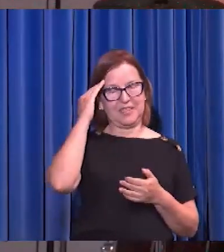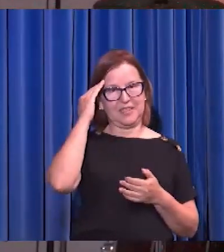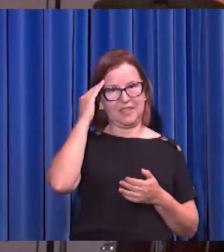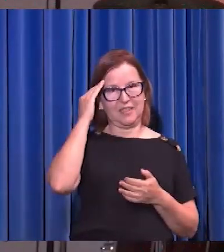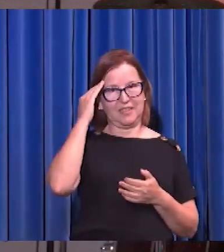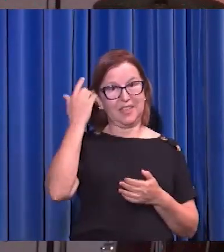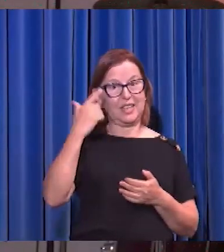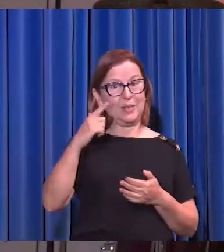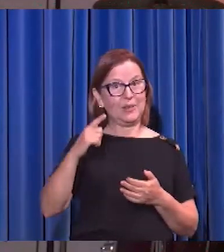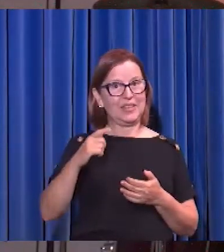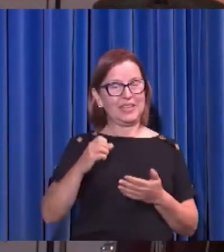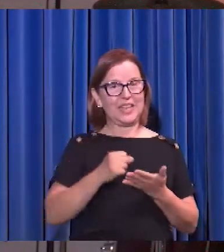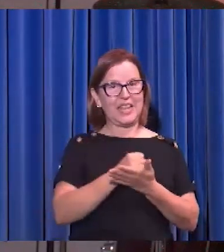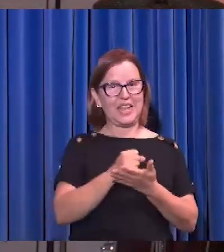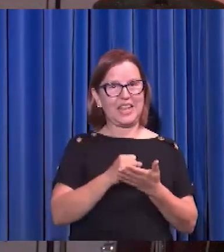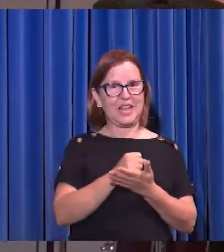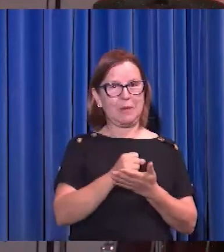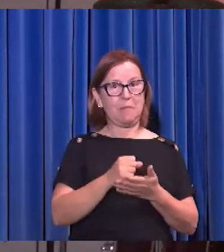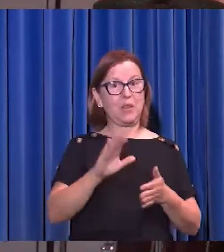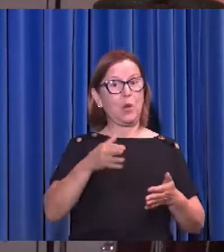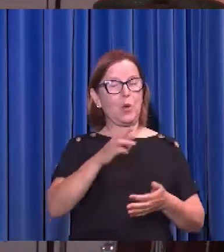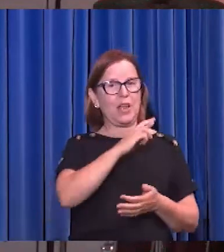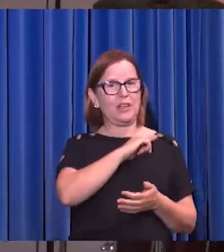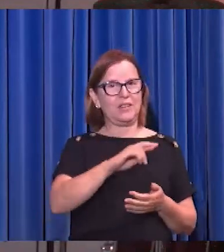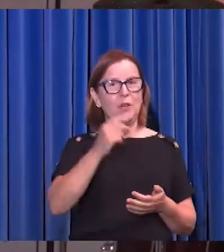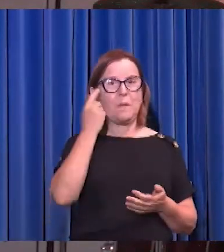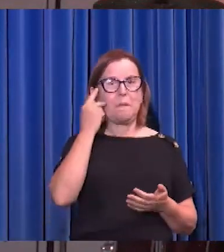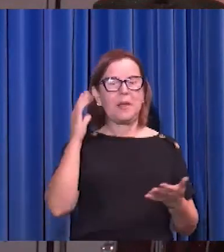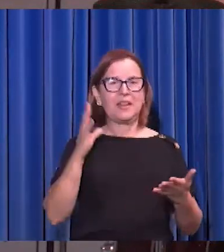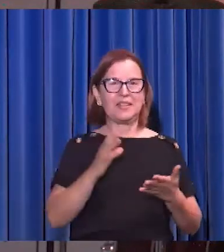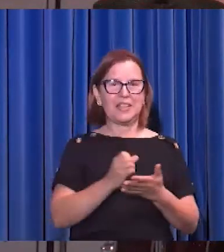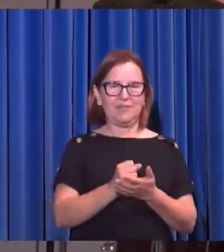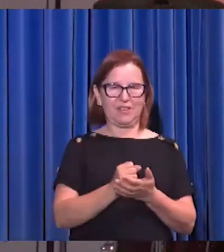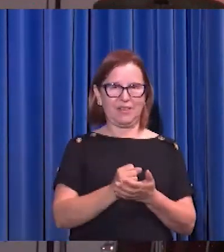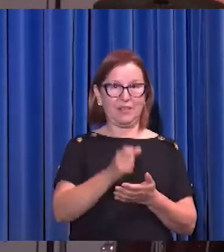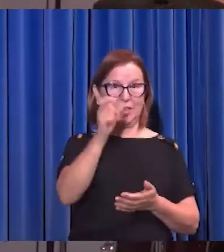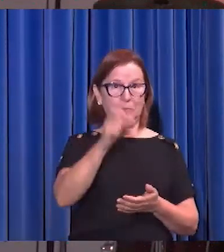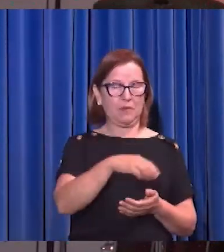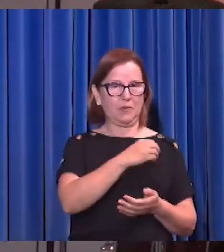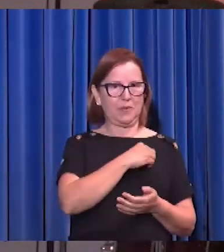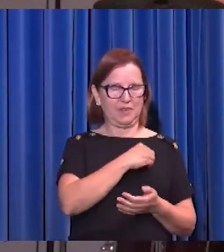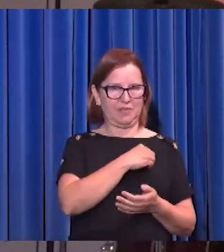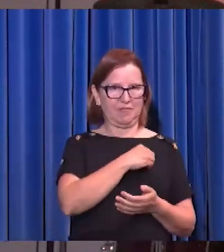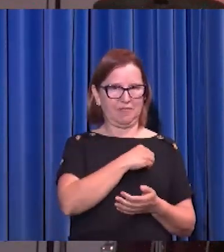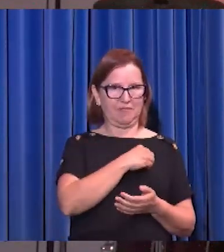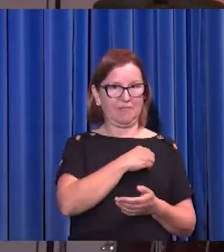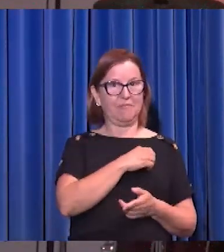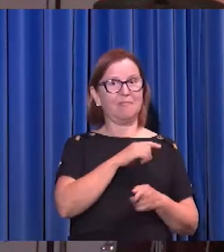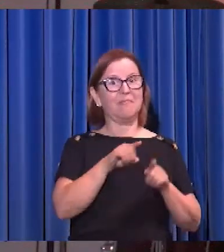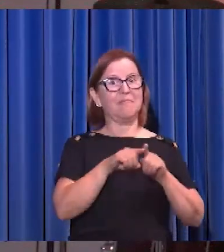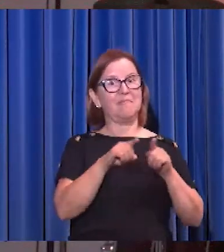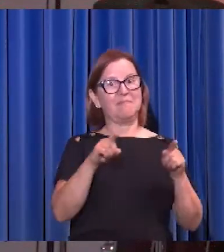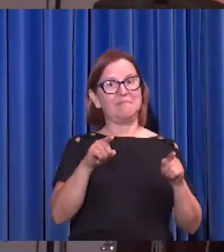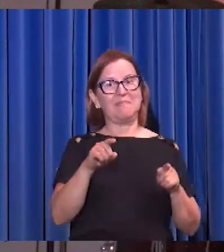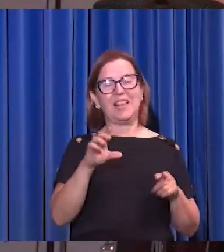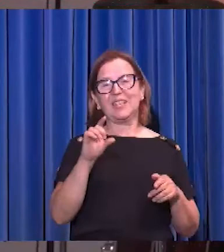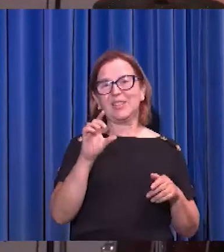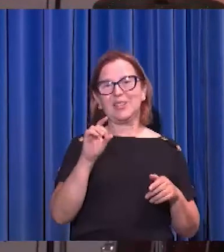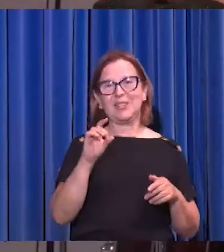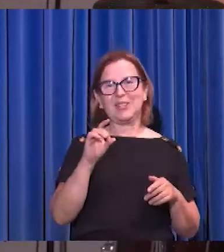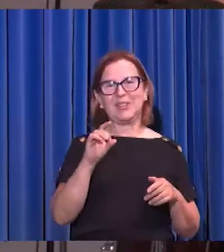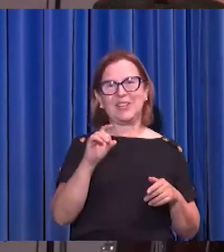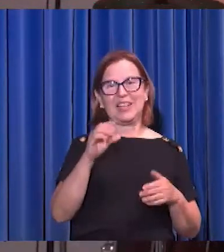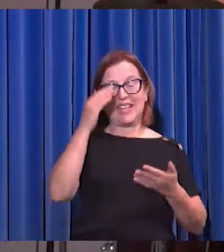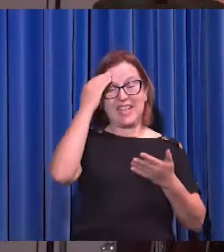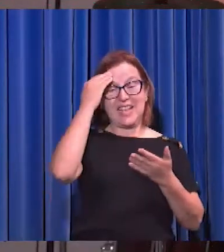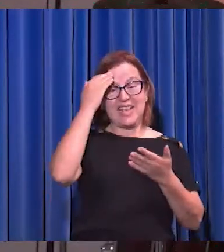existe nenhum remédio ou religião para a salvação do pecador, a não ser render-se à graça de Deus e crer